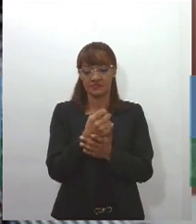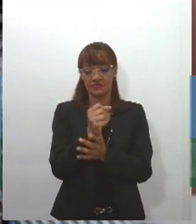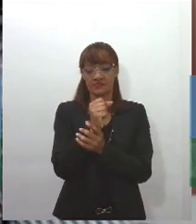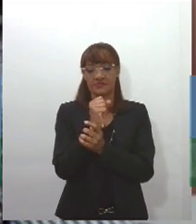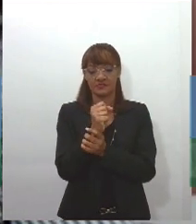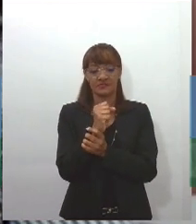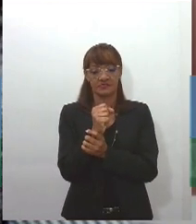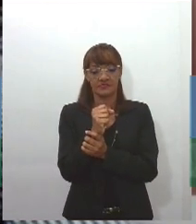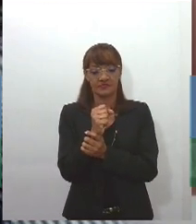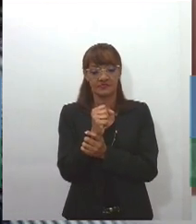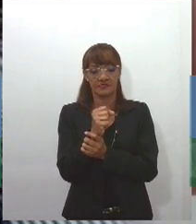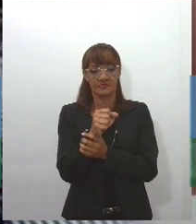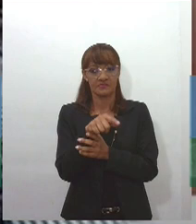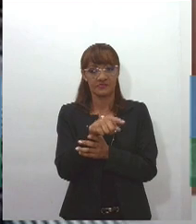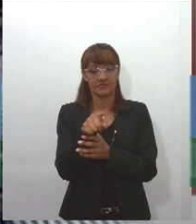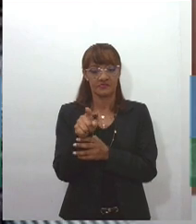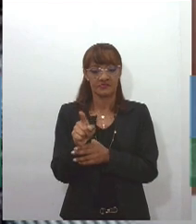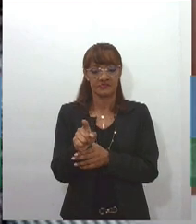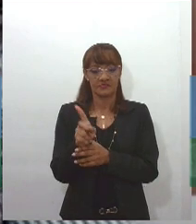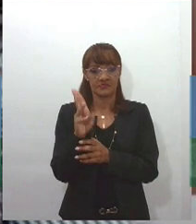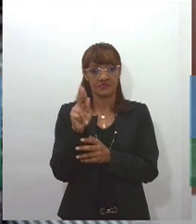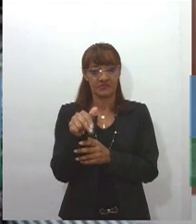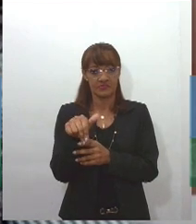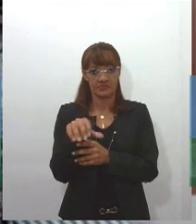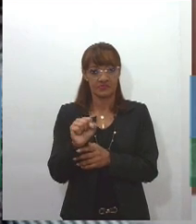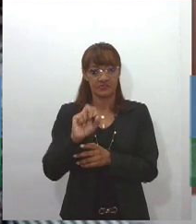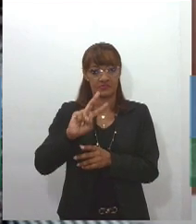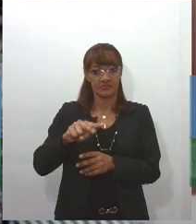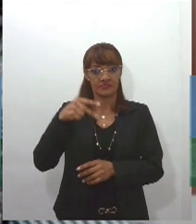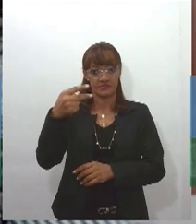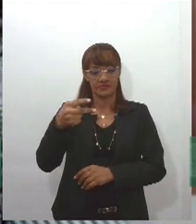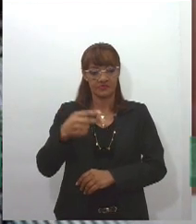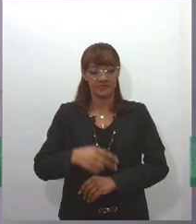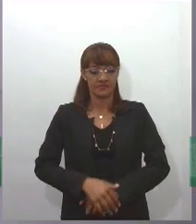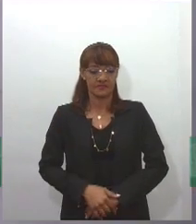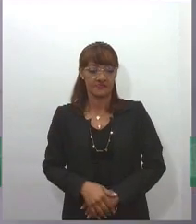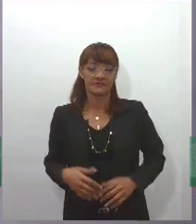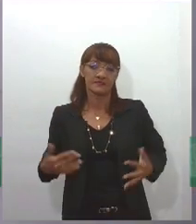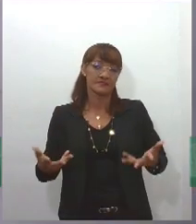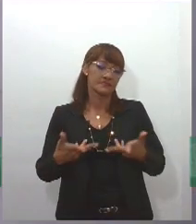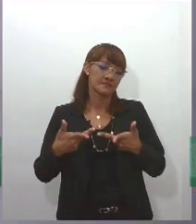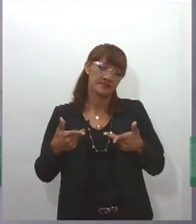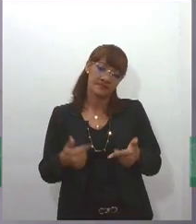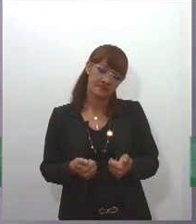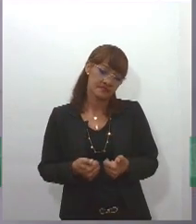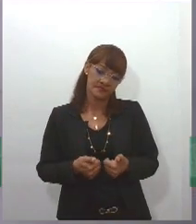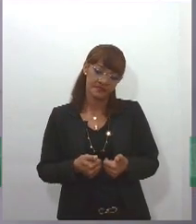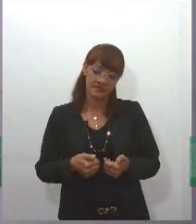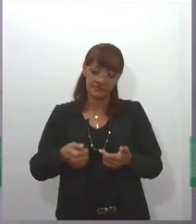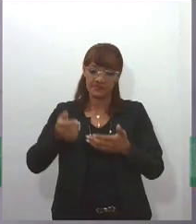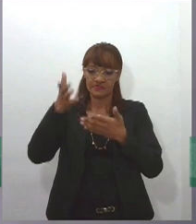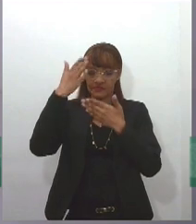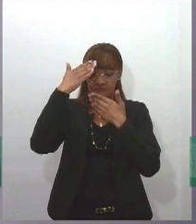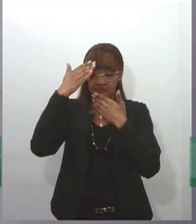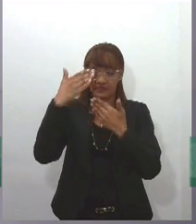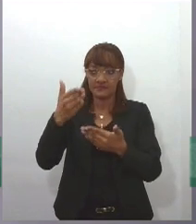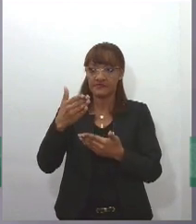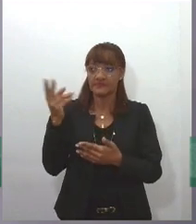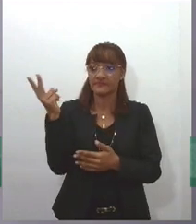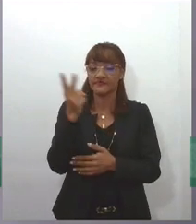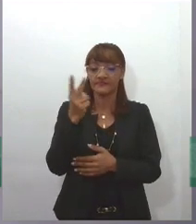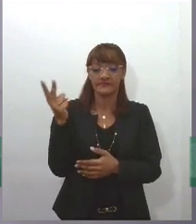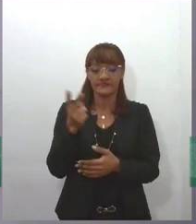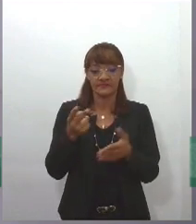esses bens eles terão um valor maior maravilha olha eu agradeço muito a participação de vocês aqui no programa